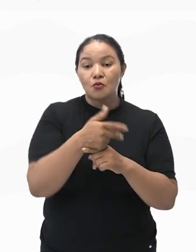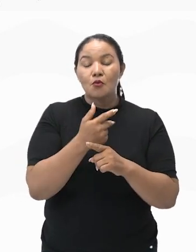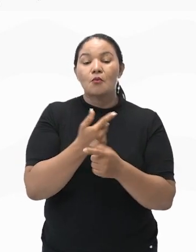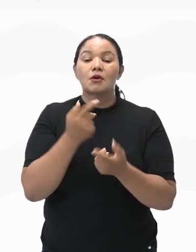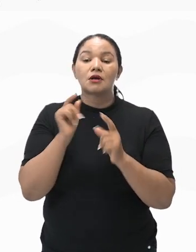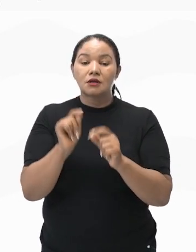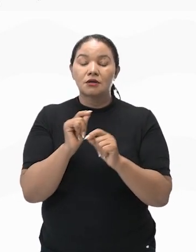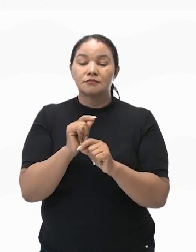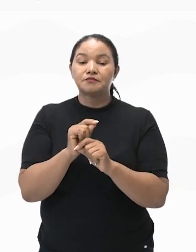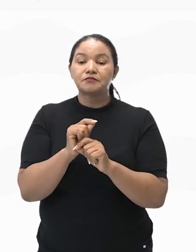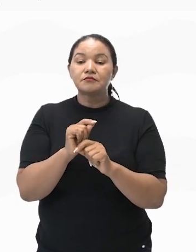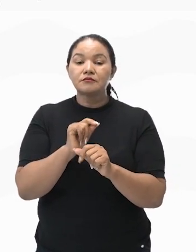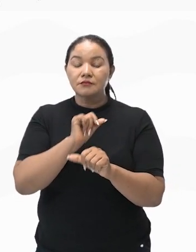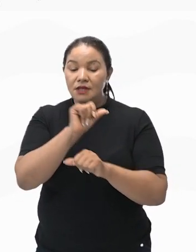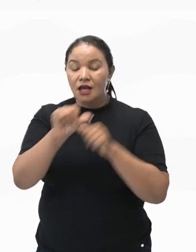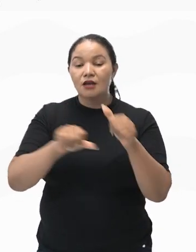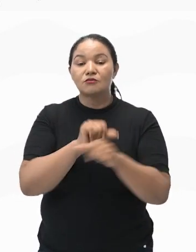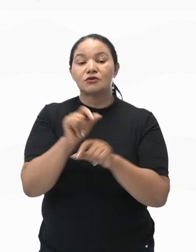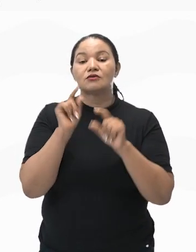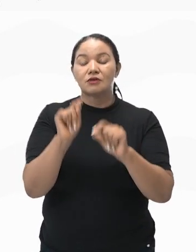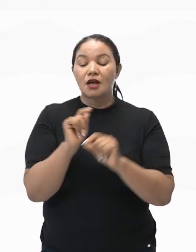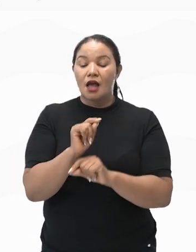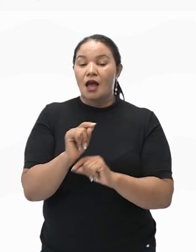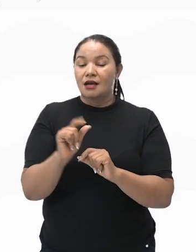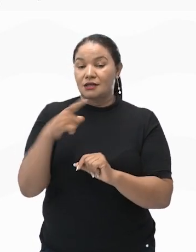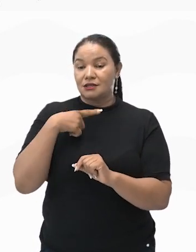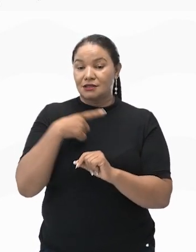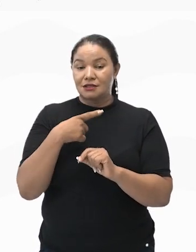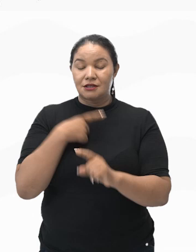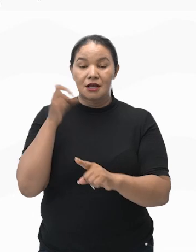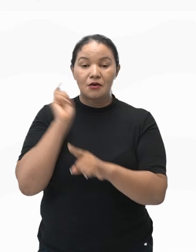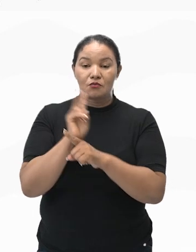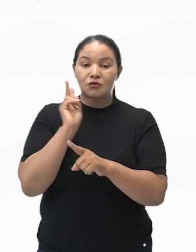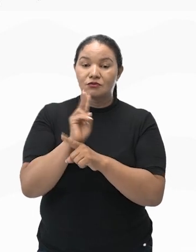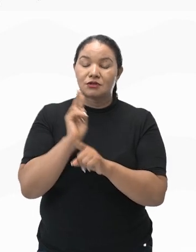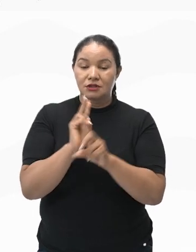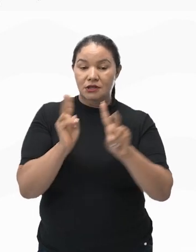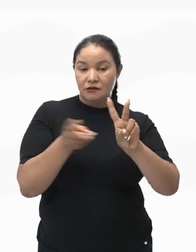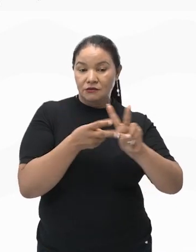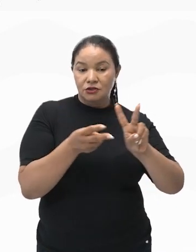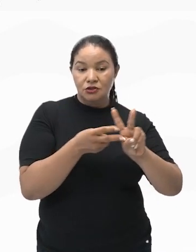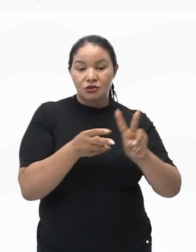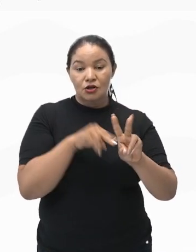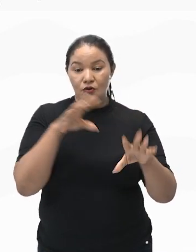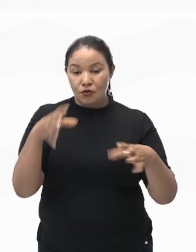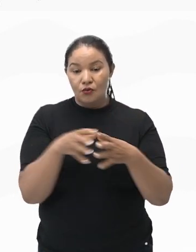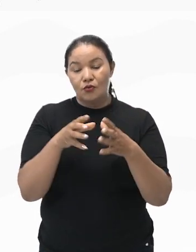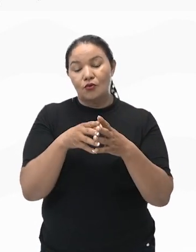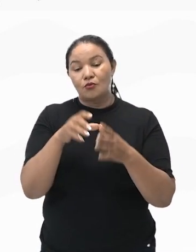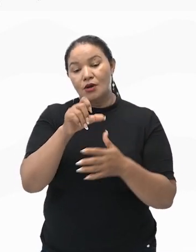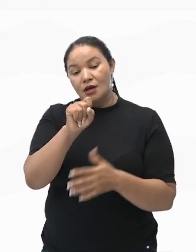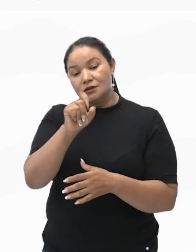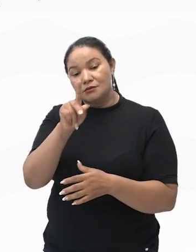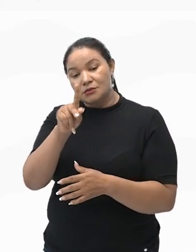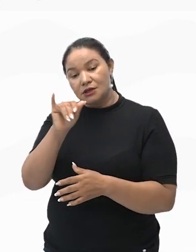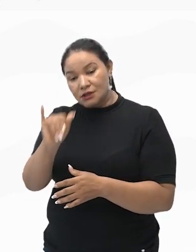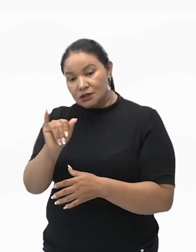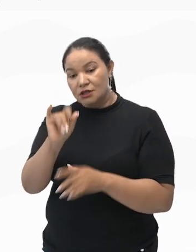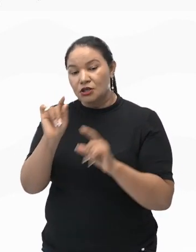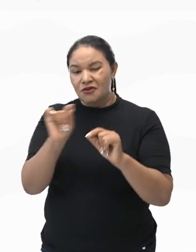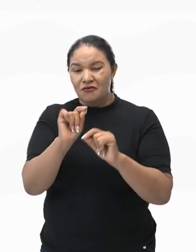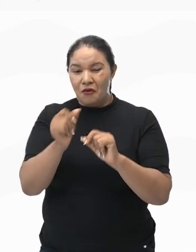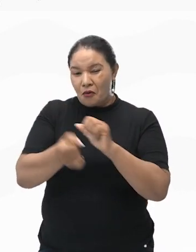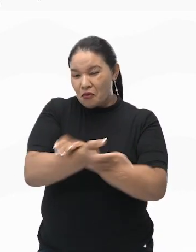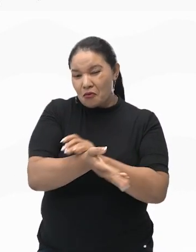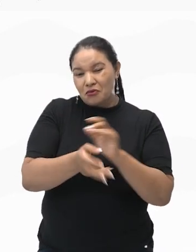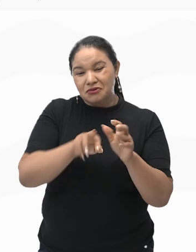de Proteção aos Índios, que é um órgão que se chamou SPI, que era então acusado de